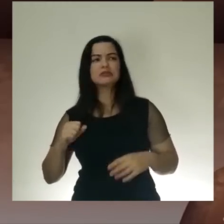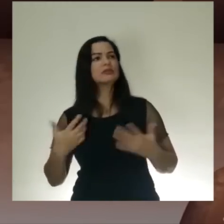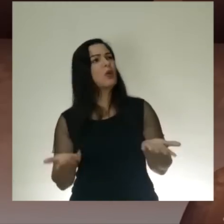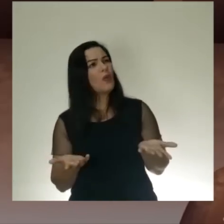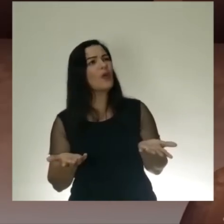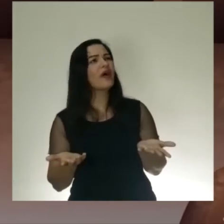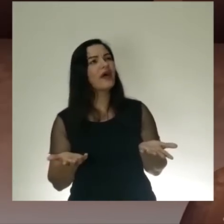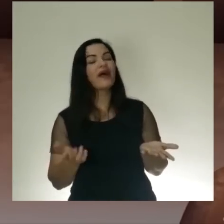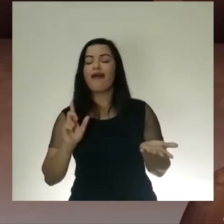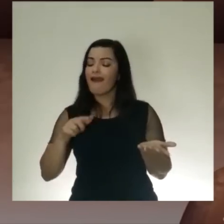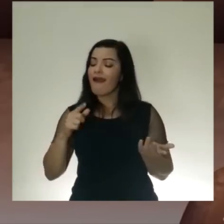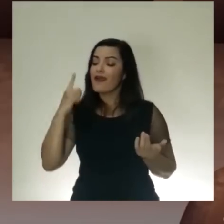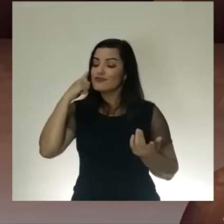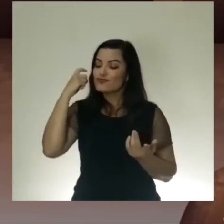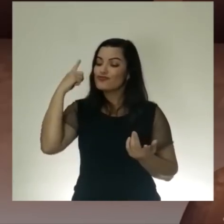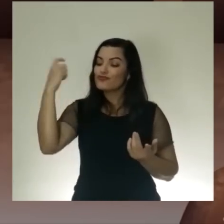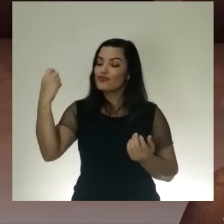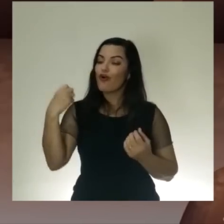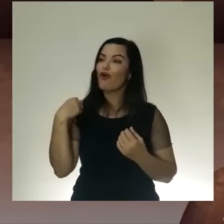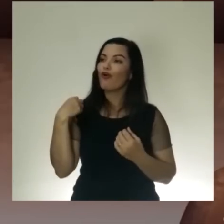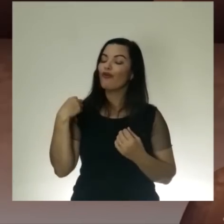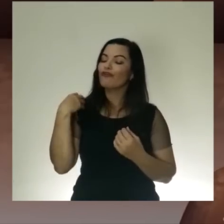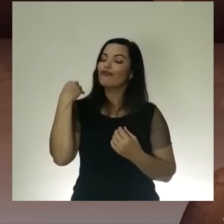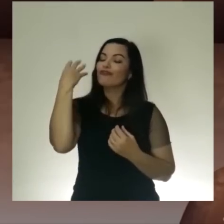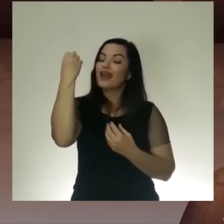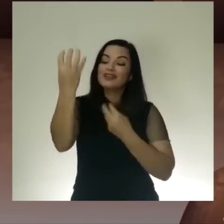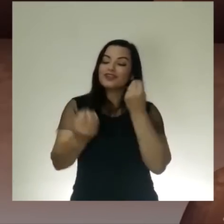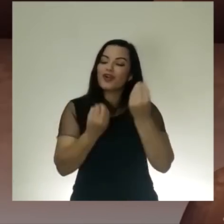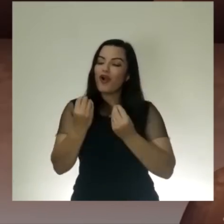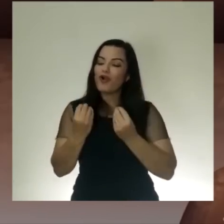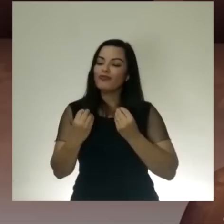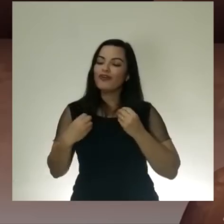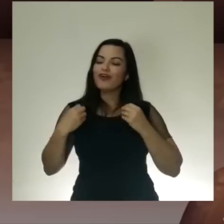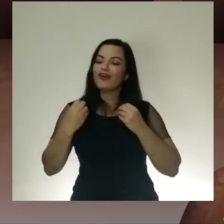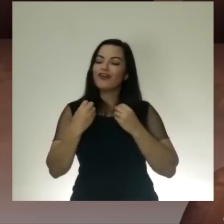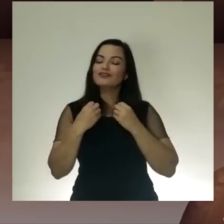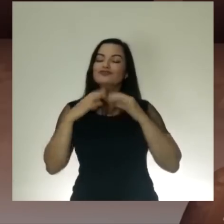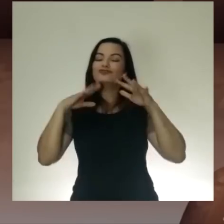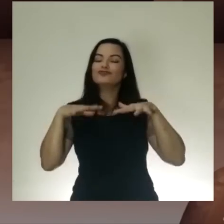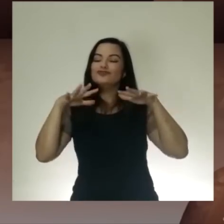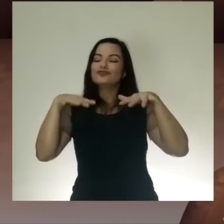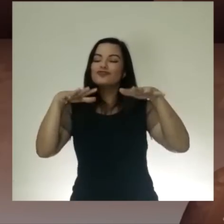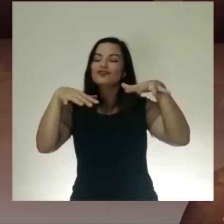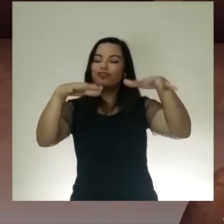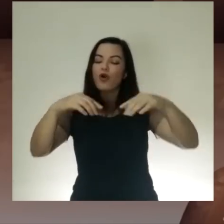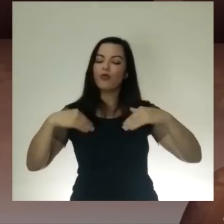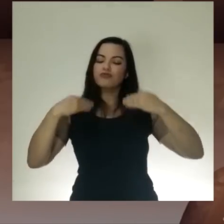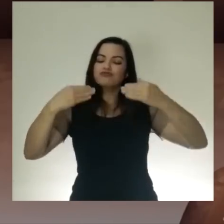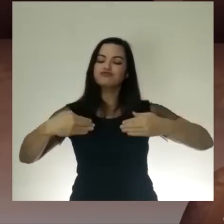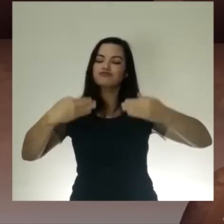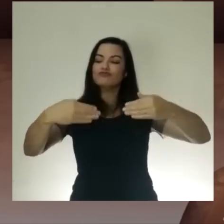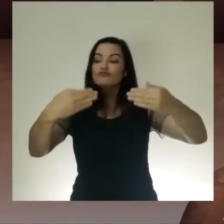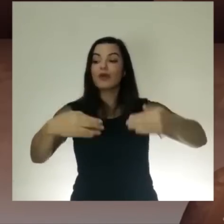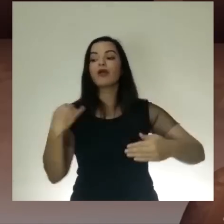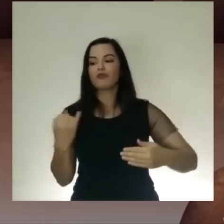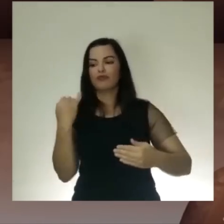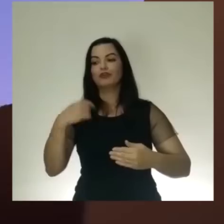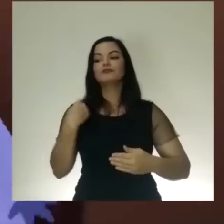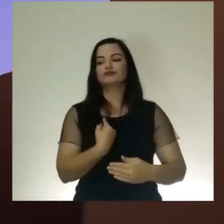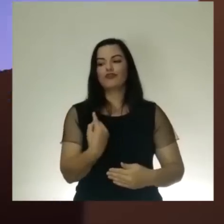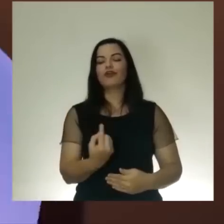ondas. Ondas de som. Ondas sonoras e ecos são muito importantes para nós, morcegos. Como vocês